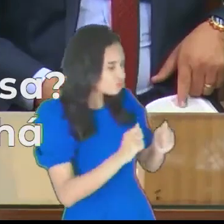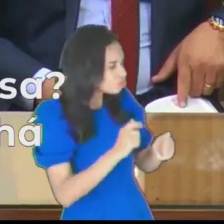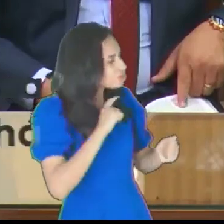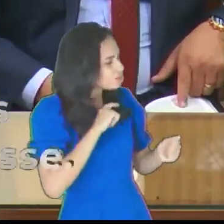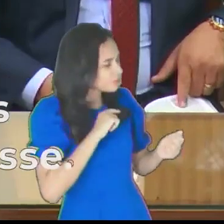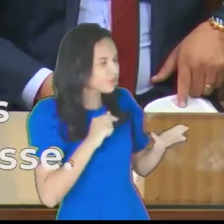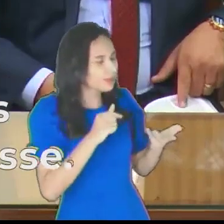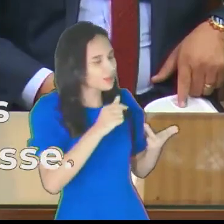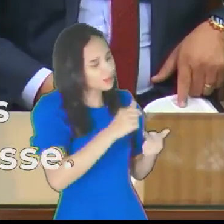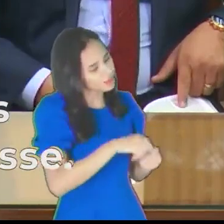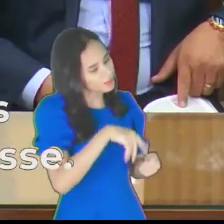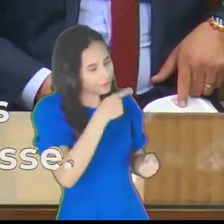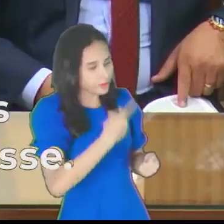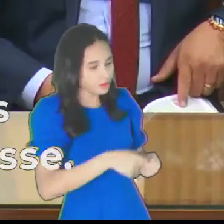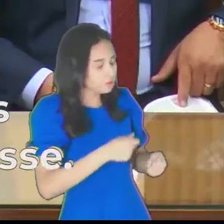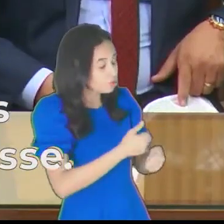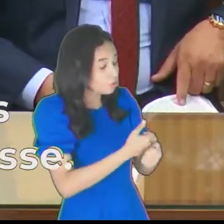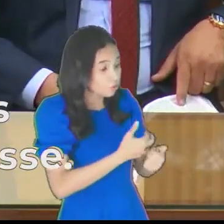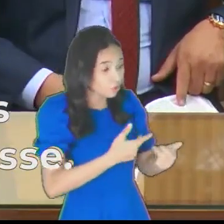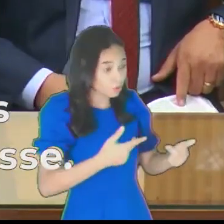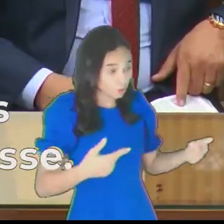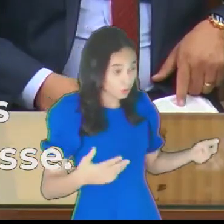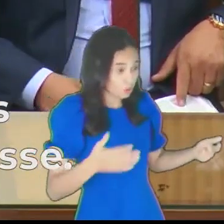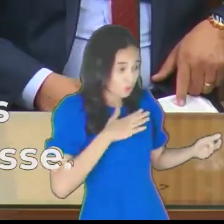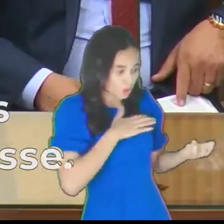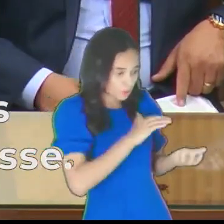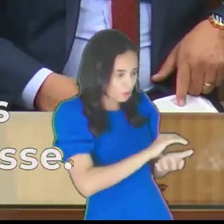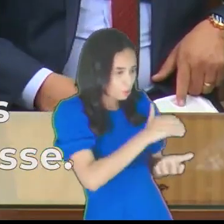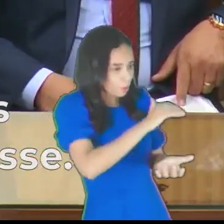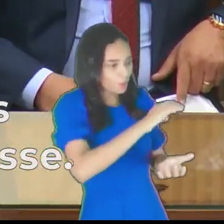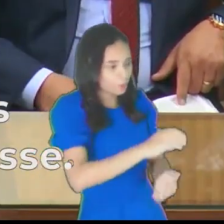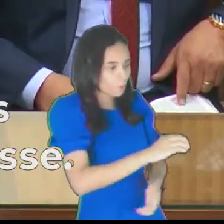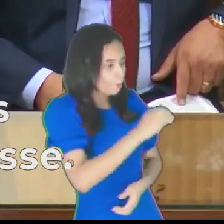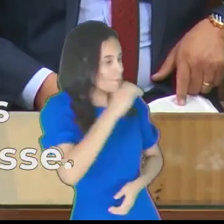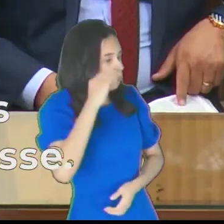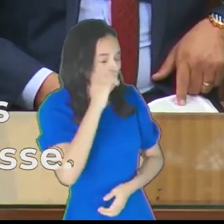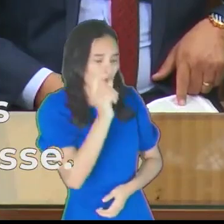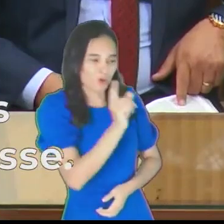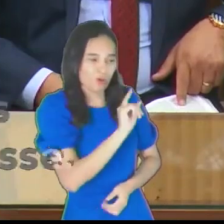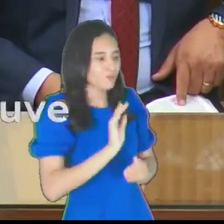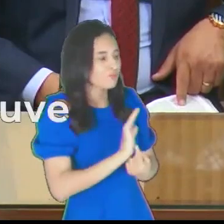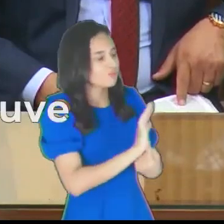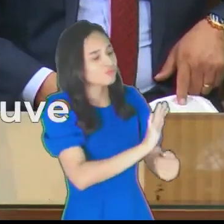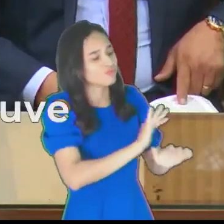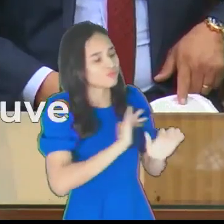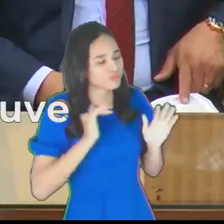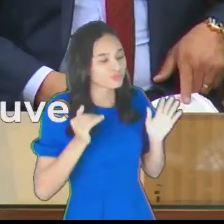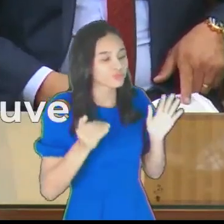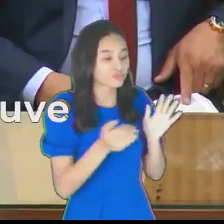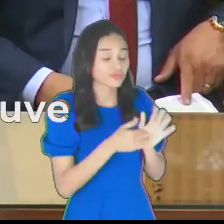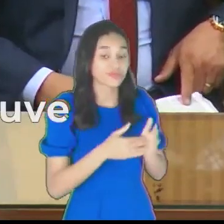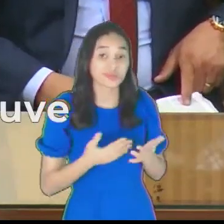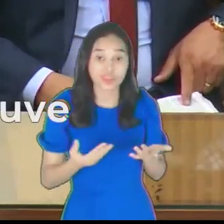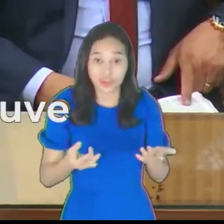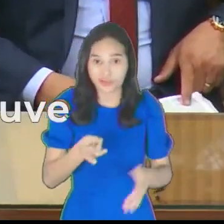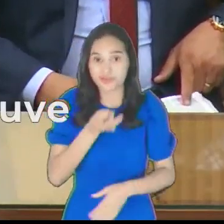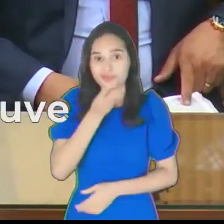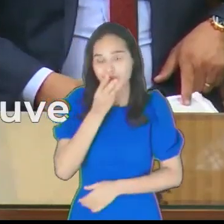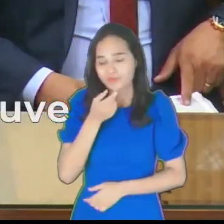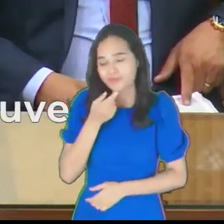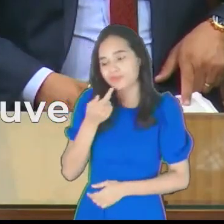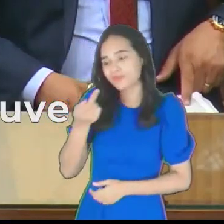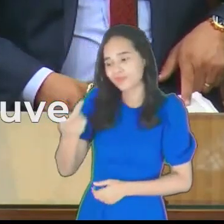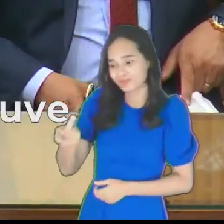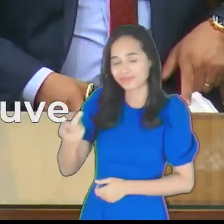viram, coisa nenhuma há nos meus tesouros que eu lhes não mostrasse. Então disse Isaías